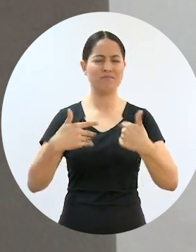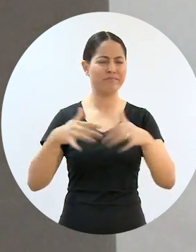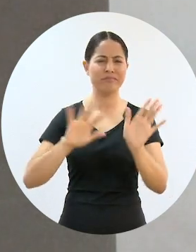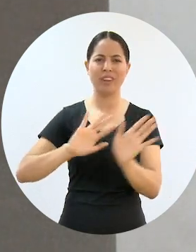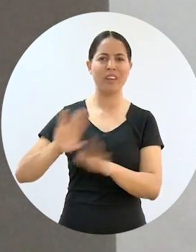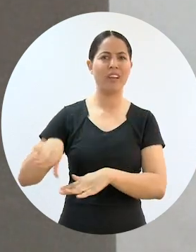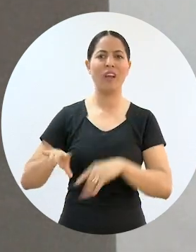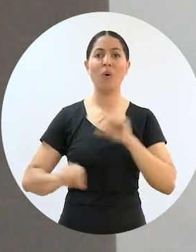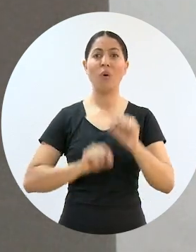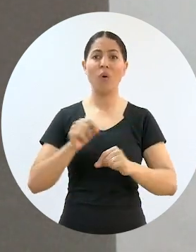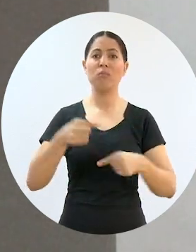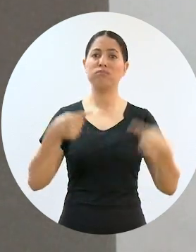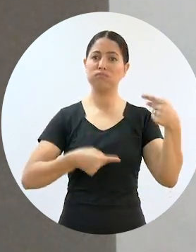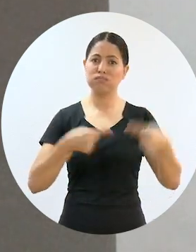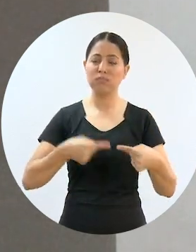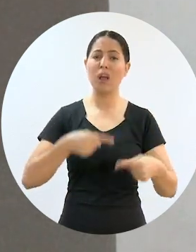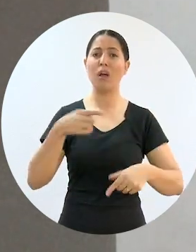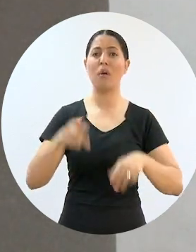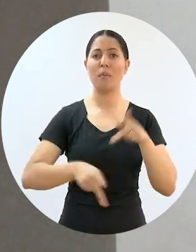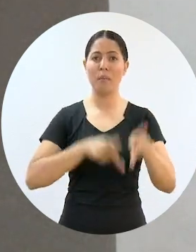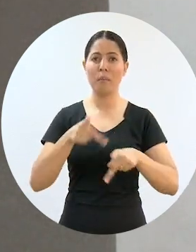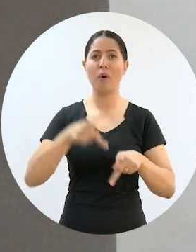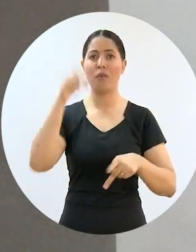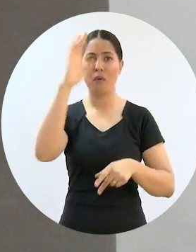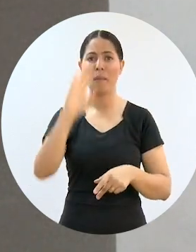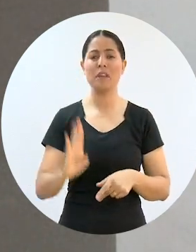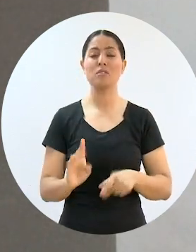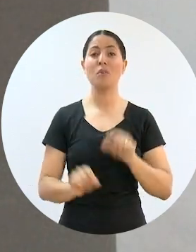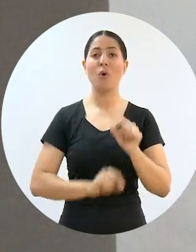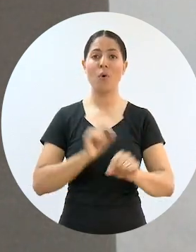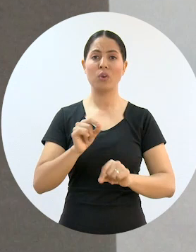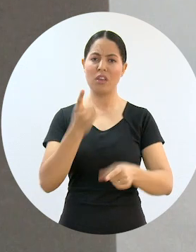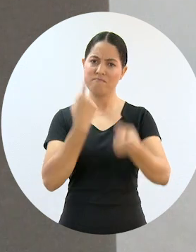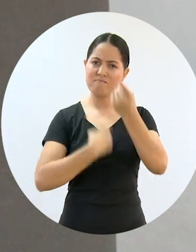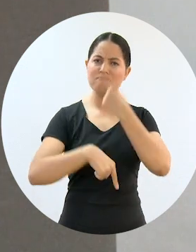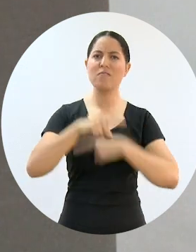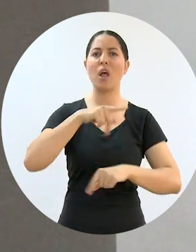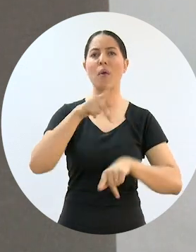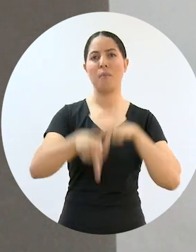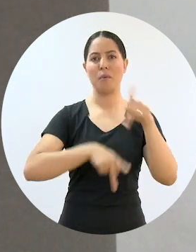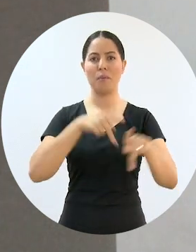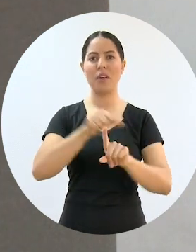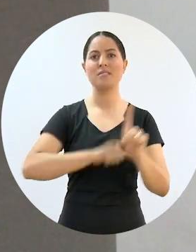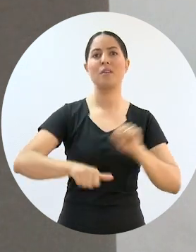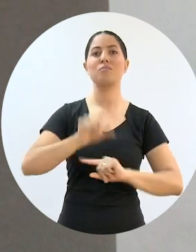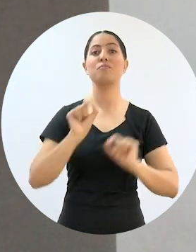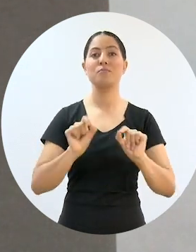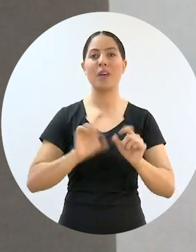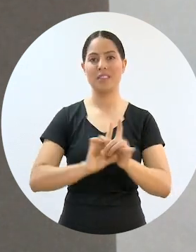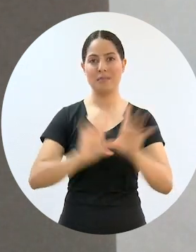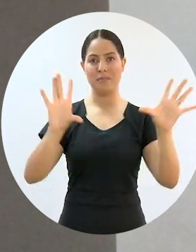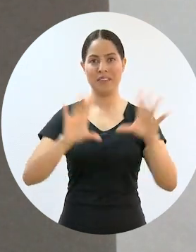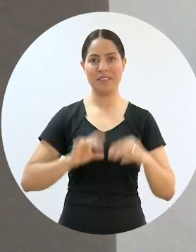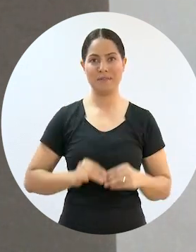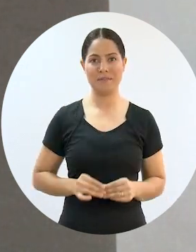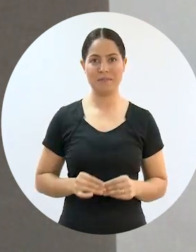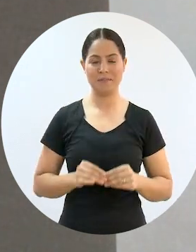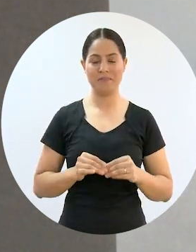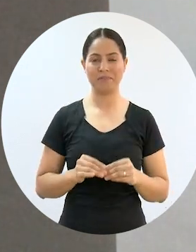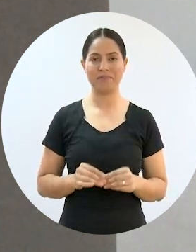está cegando o debate público brasileiro, mas daqueles que buscaram o avanço da sociedade através da